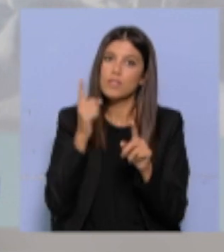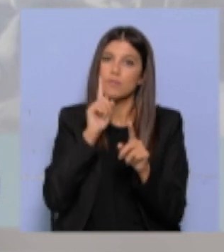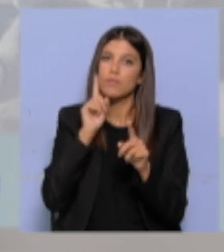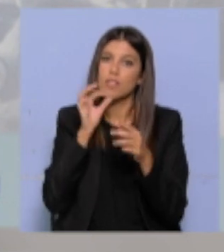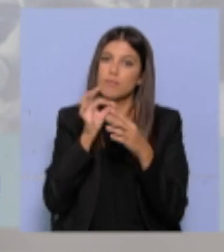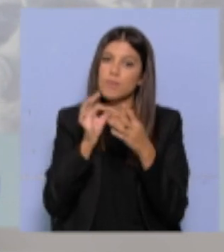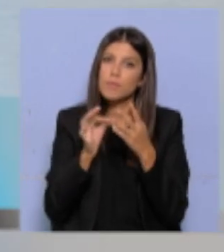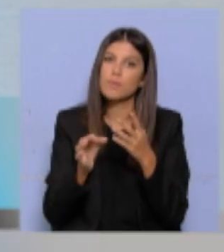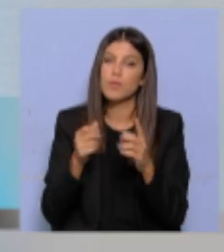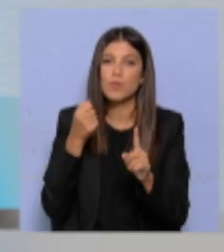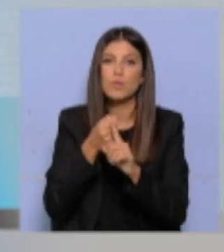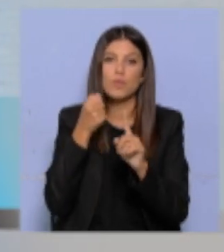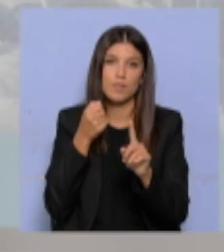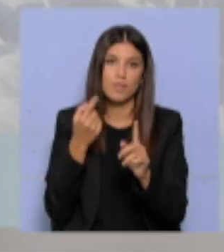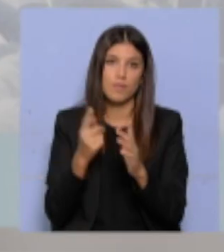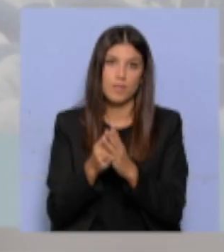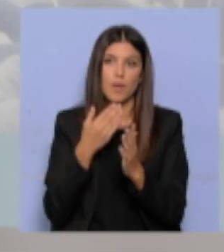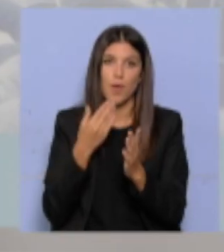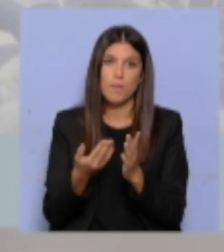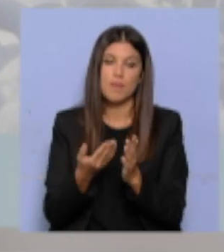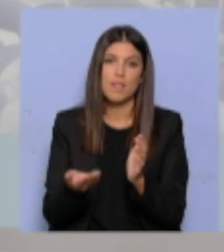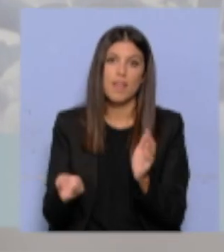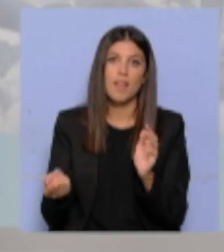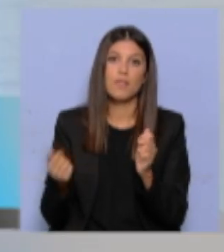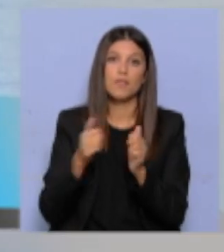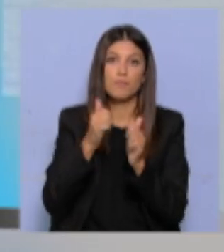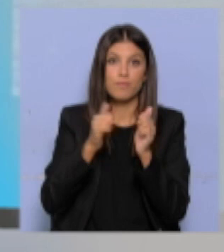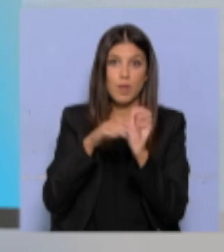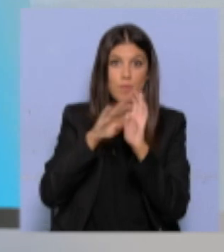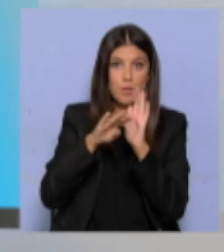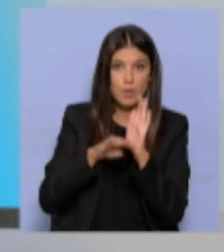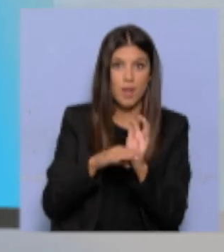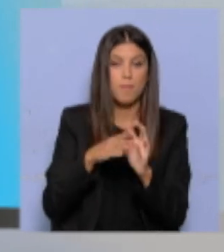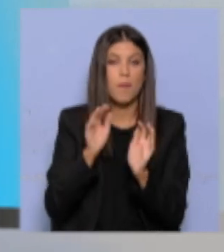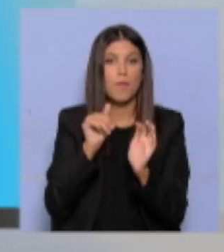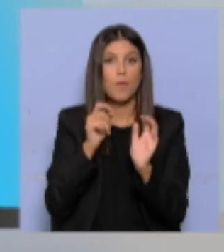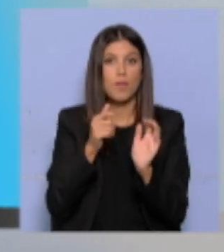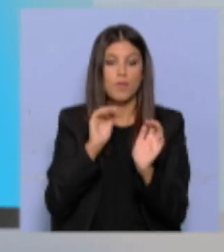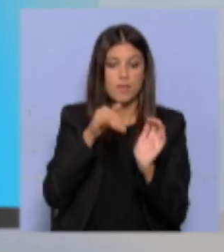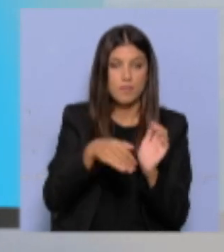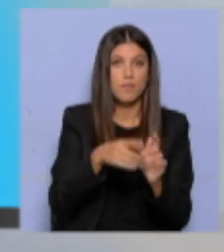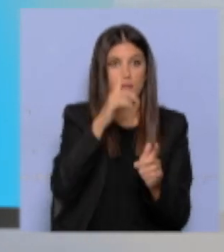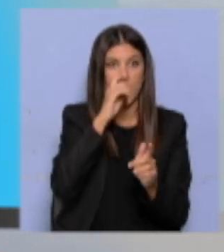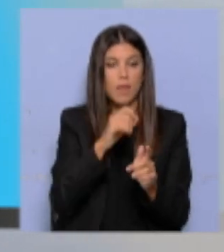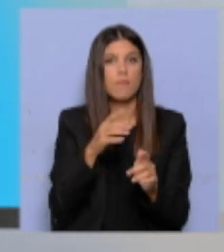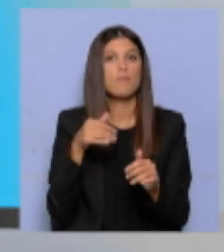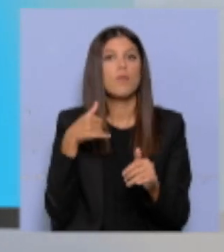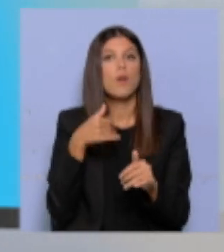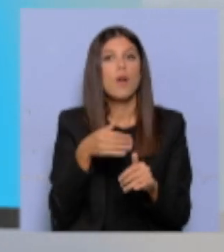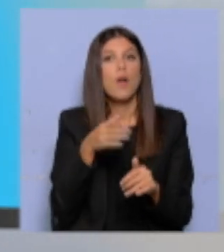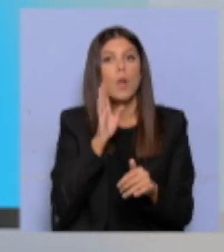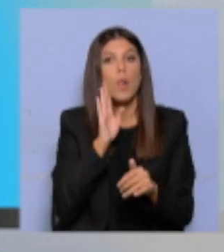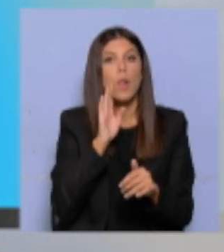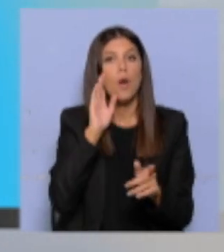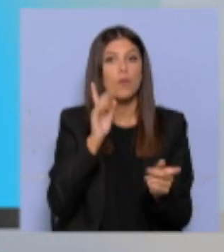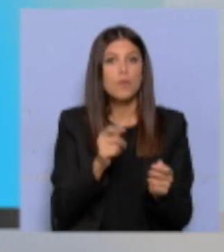dia. Obrigado por ter estado aqui no programa Eclésia. A terminar, lembro que mais logo ainda pode acompanhar a edição rádio do